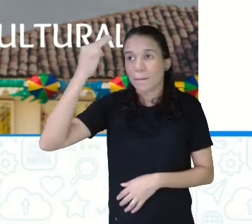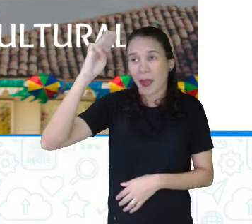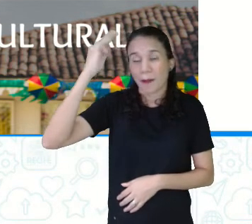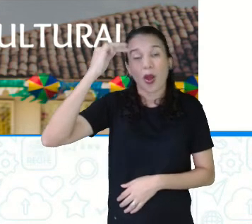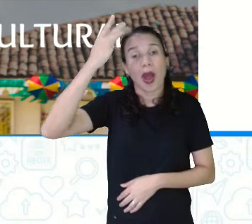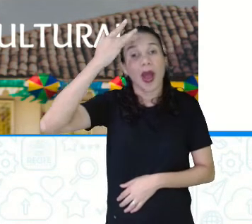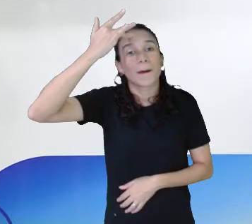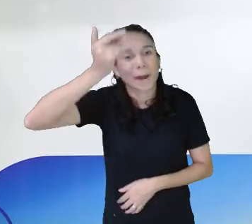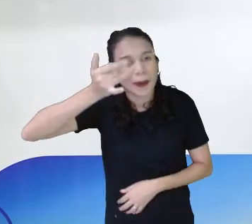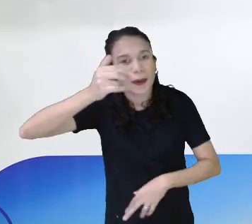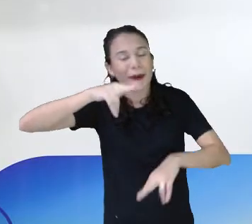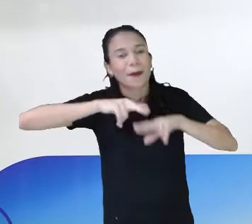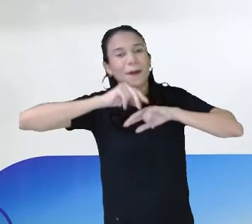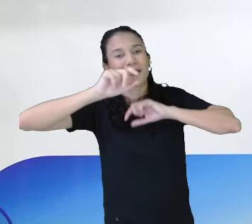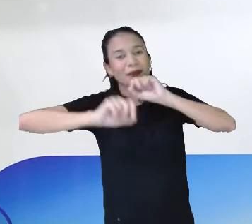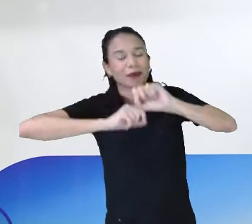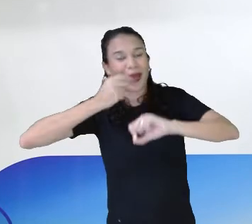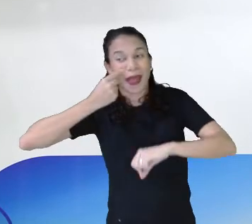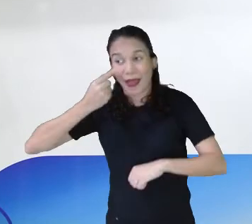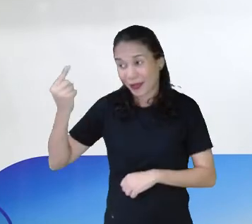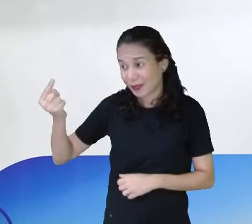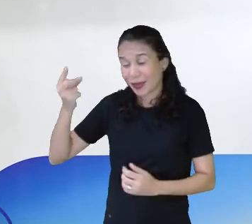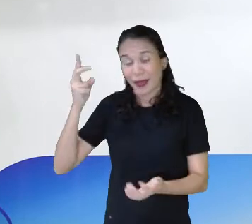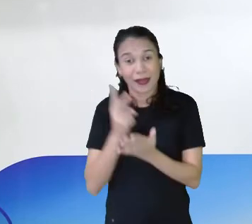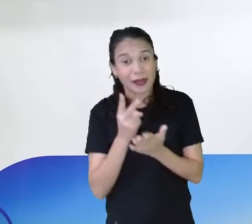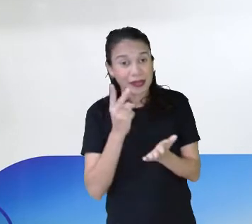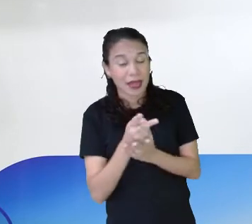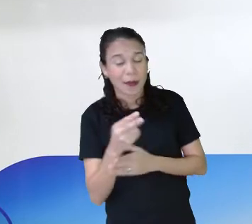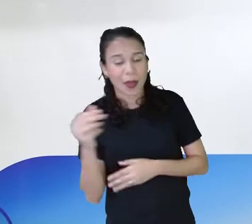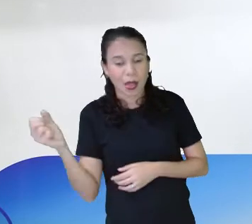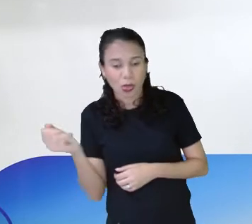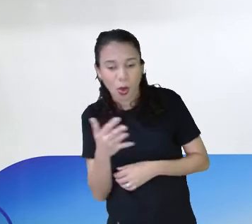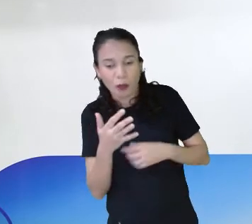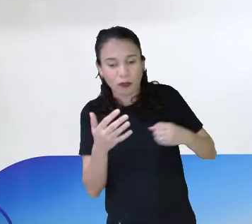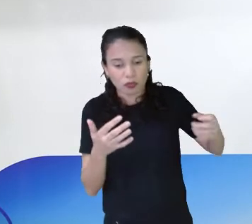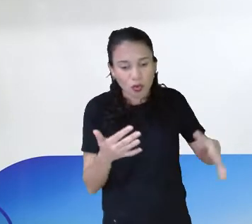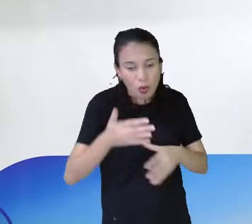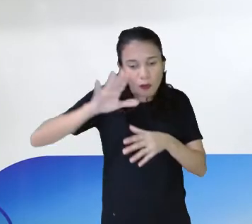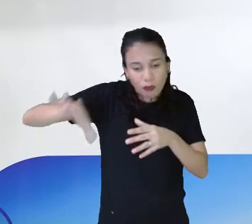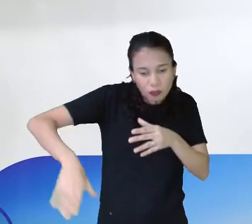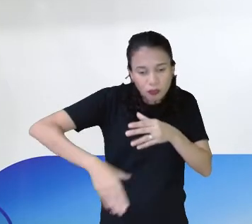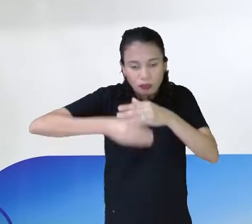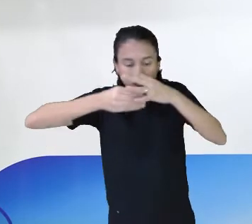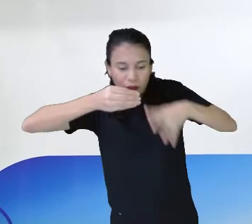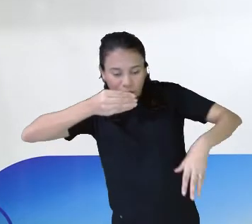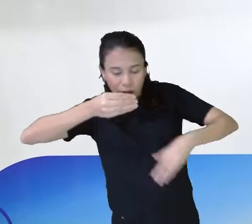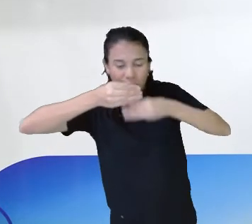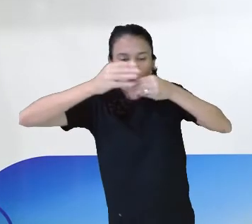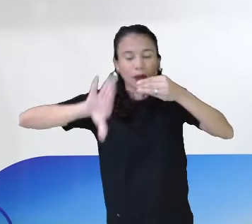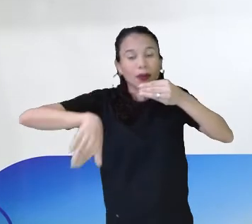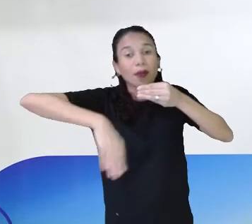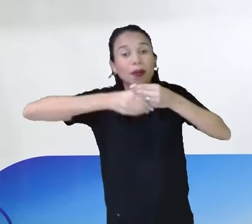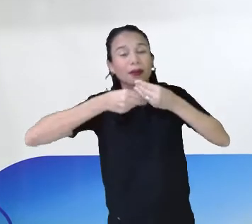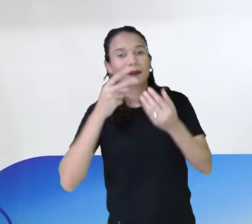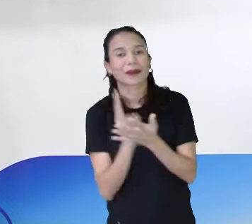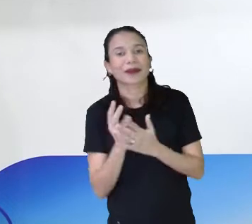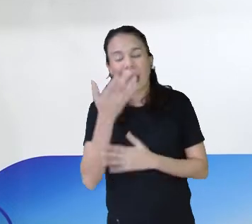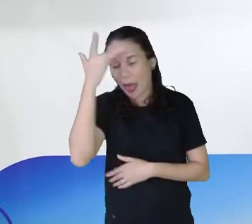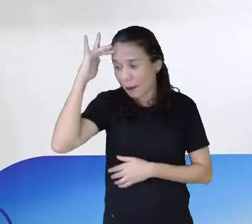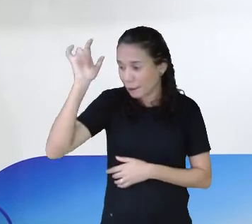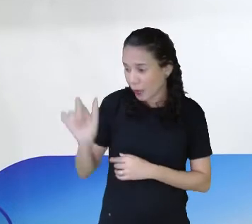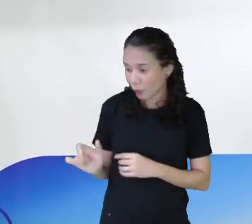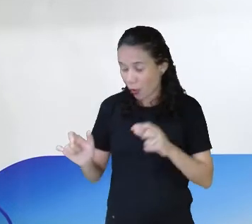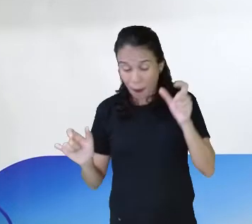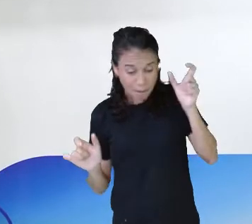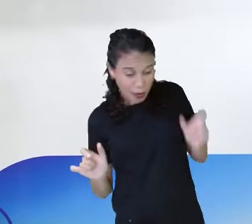amanhã. Então, esse patrimônio cultural está sendo sempre edificado, completado, porque a cada pessoa que vai